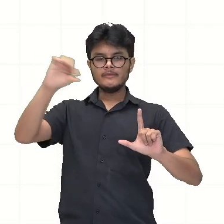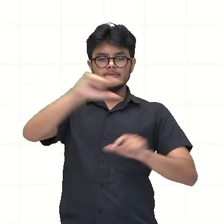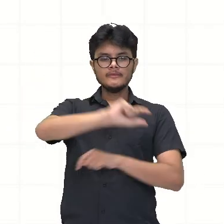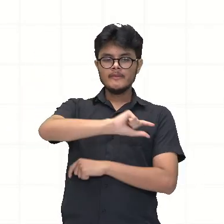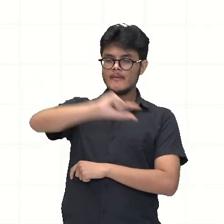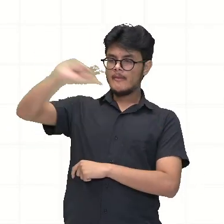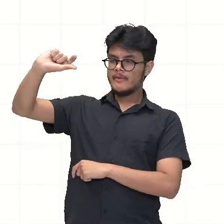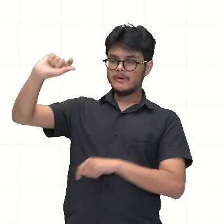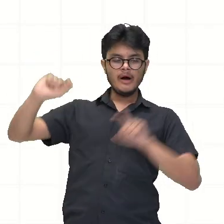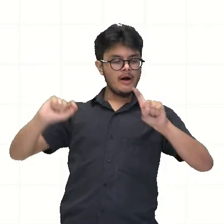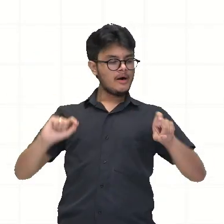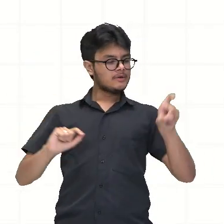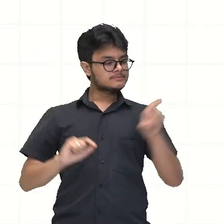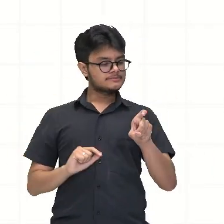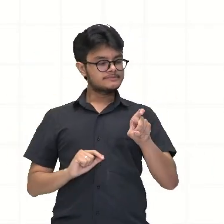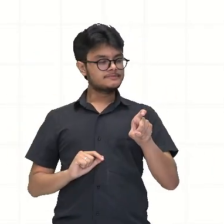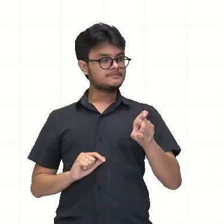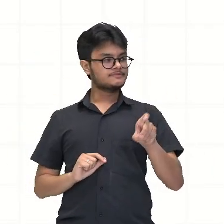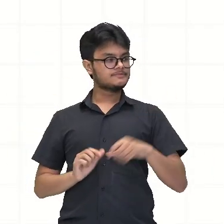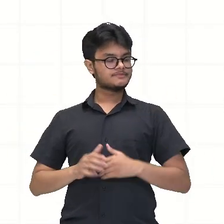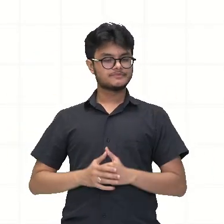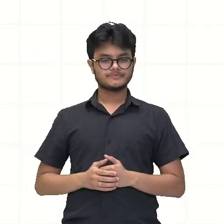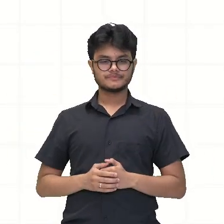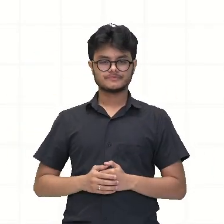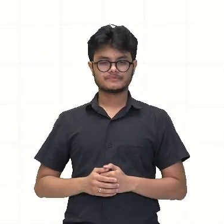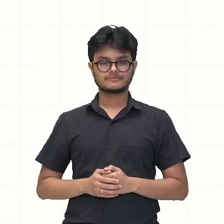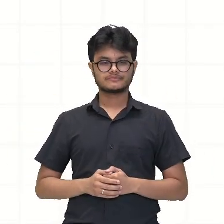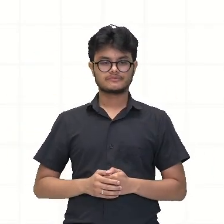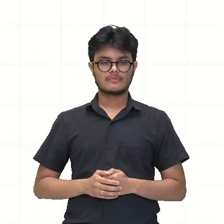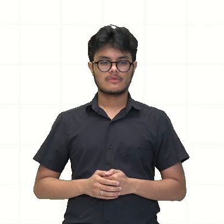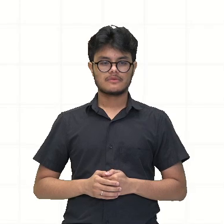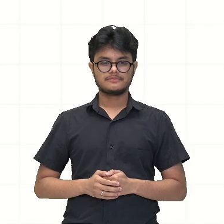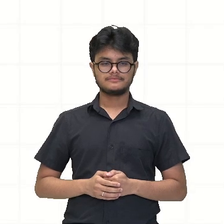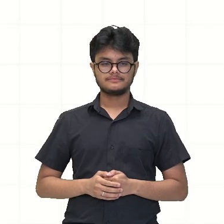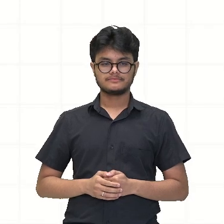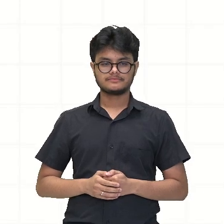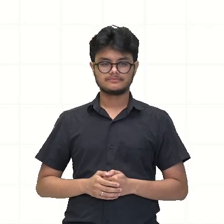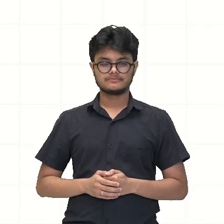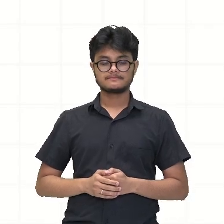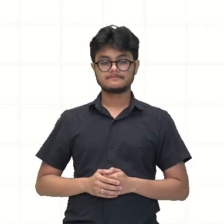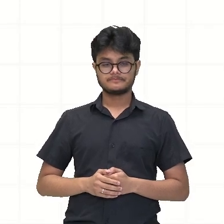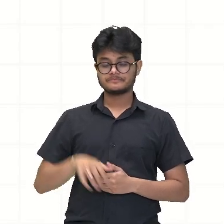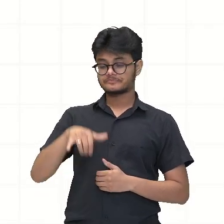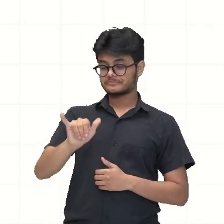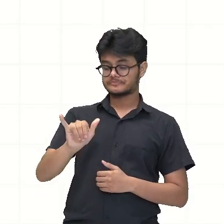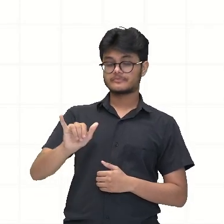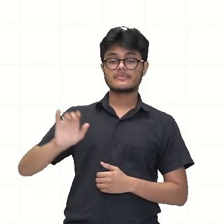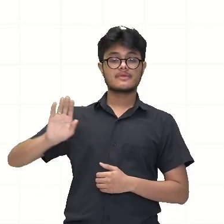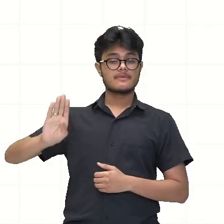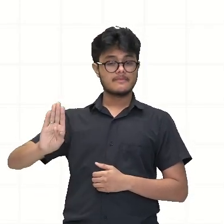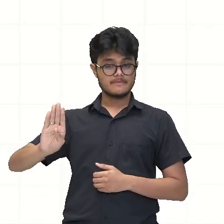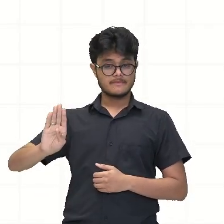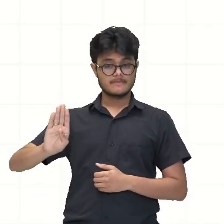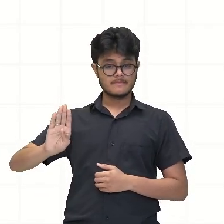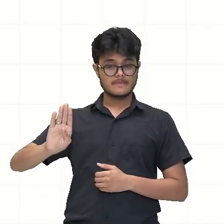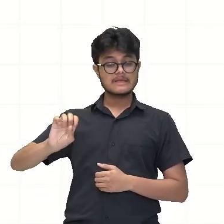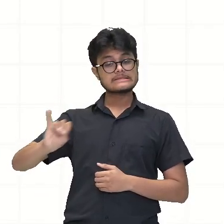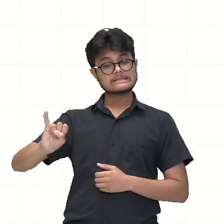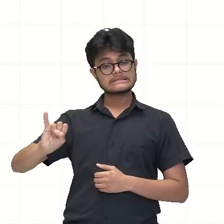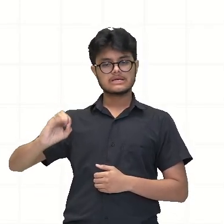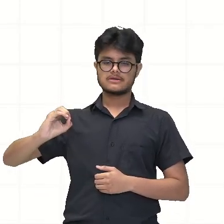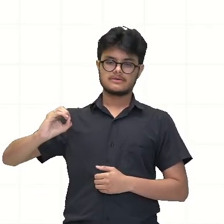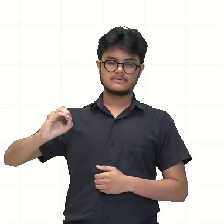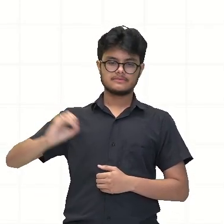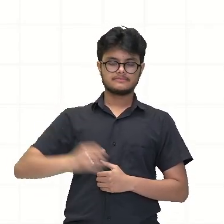ó. Então, esse x vai ser a raiz da função quando esse y aqui for igual a 0. Então,